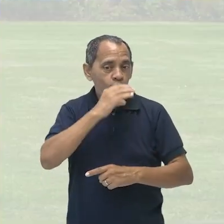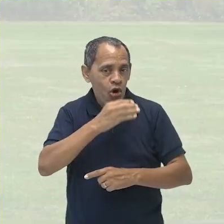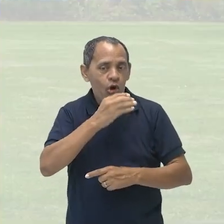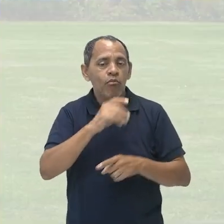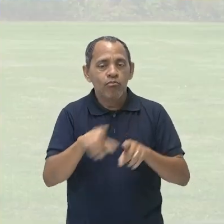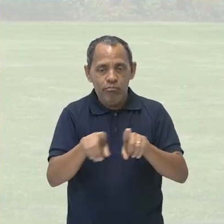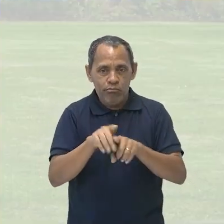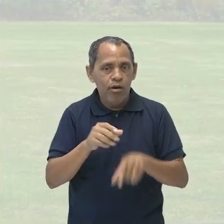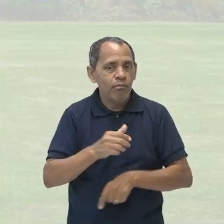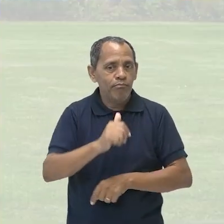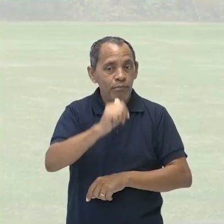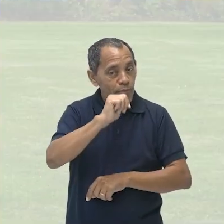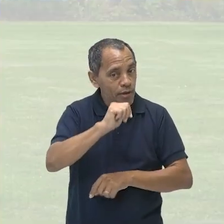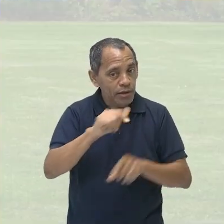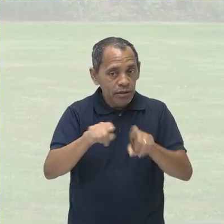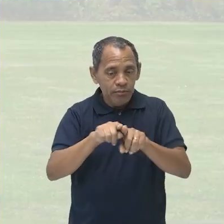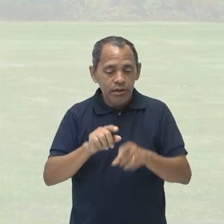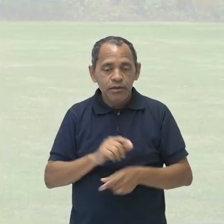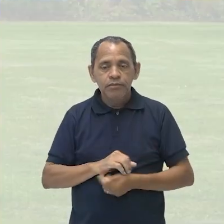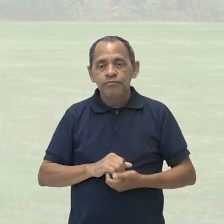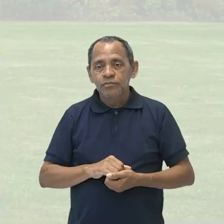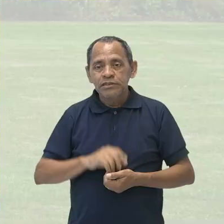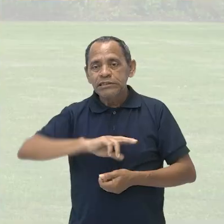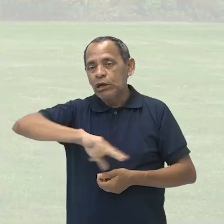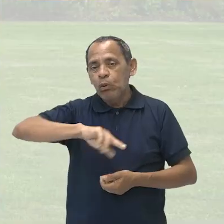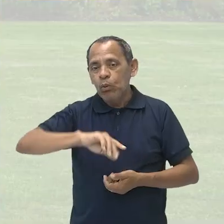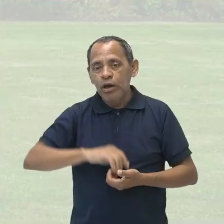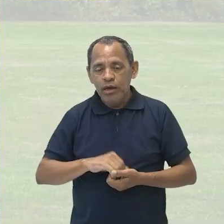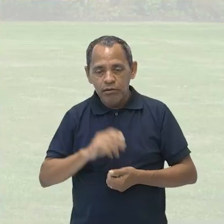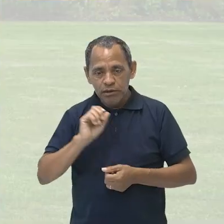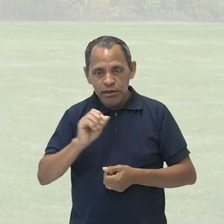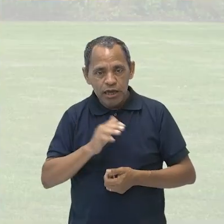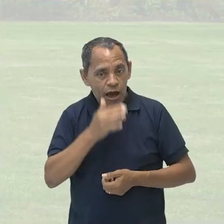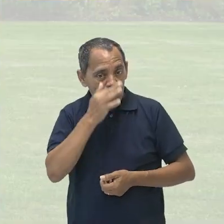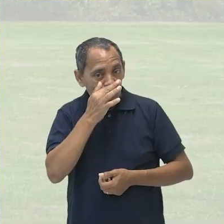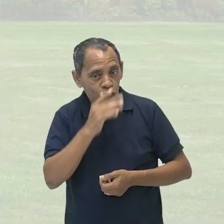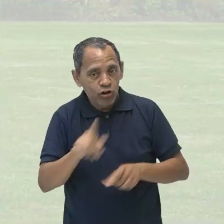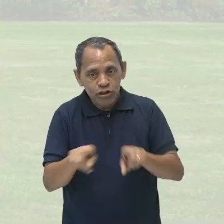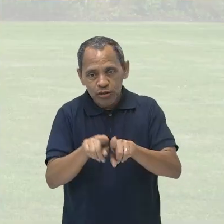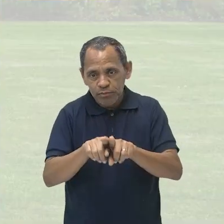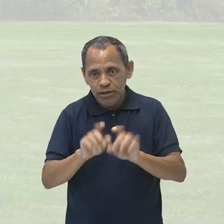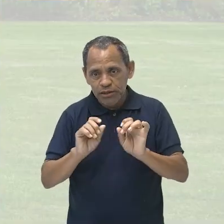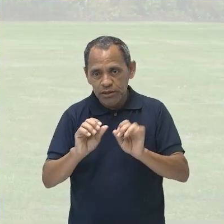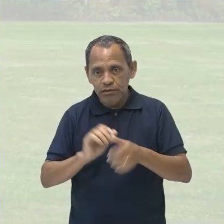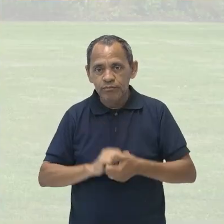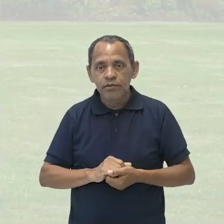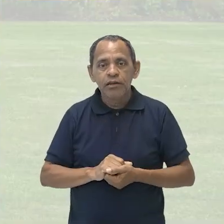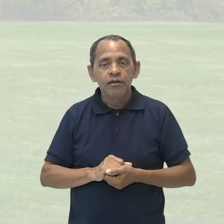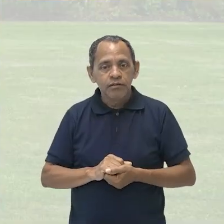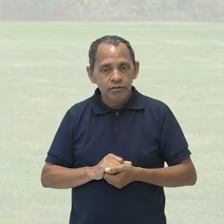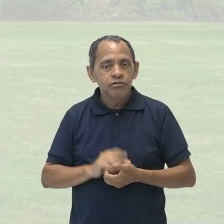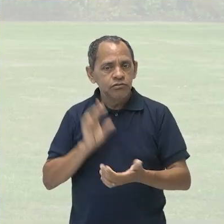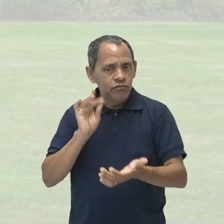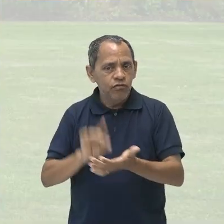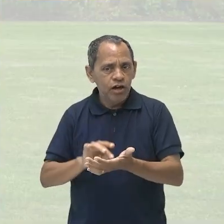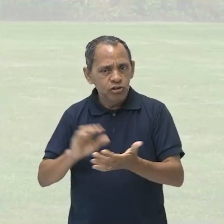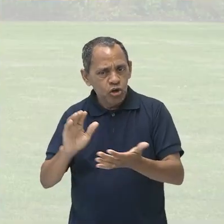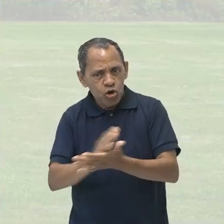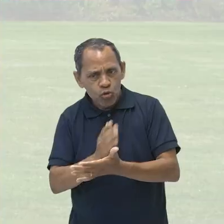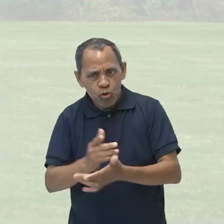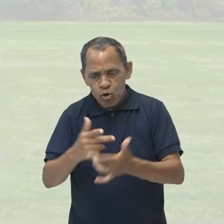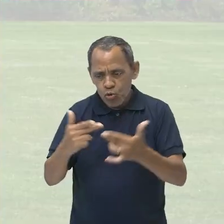isso evidencia, essa forma de enxergar e de olhar, evidencia algo, né? E é uma forma de diferente,